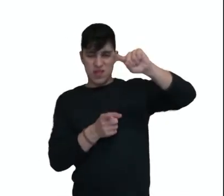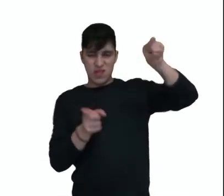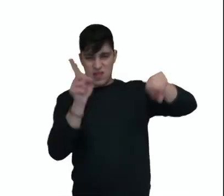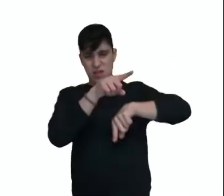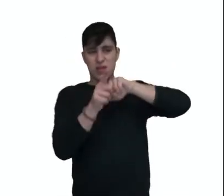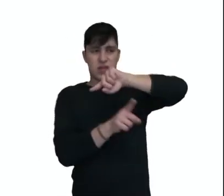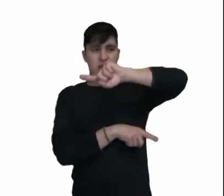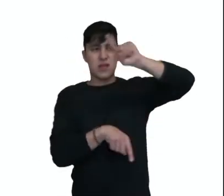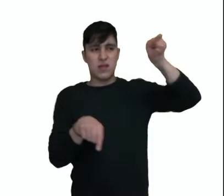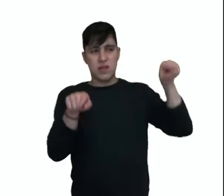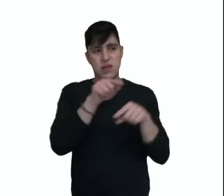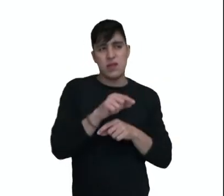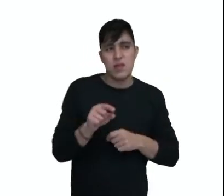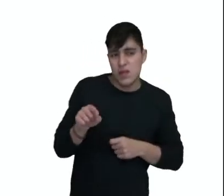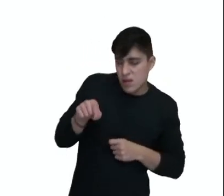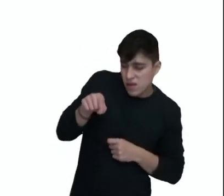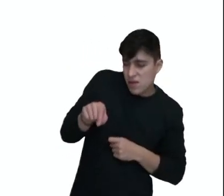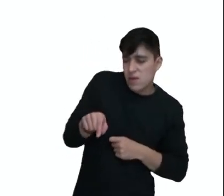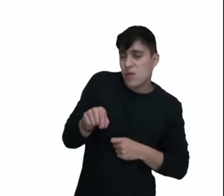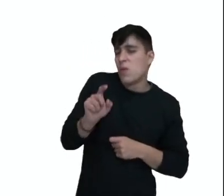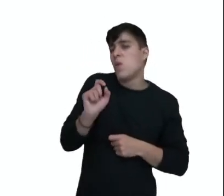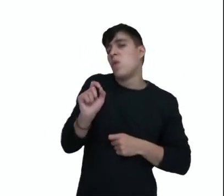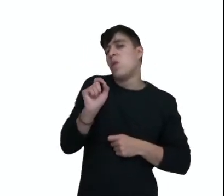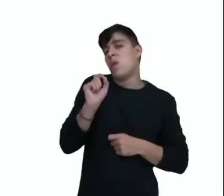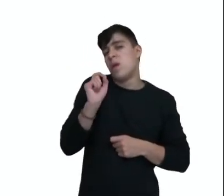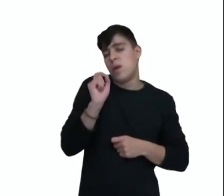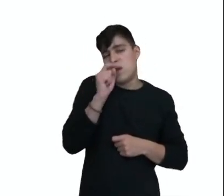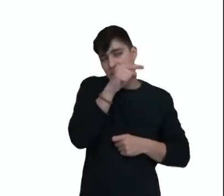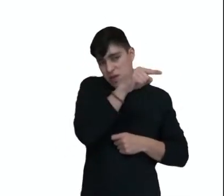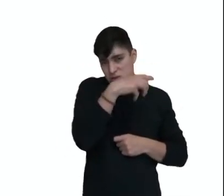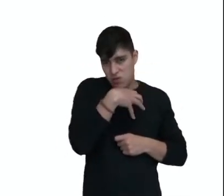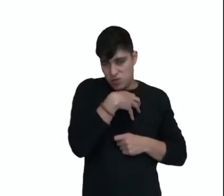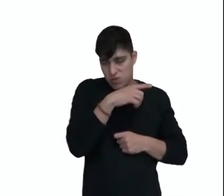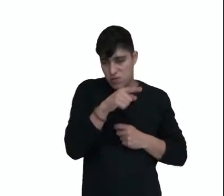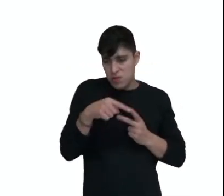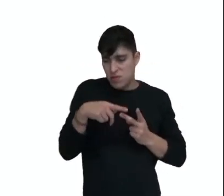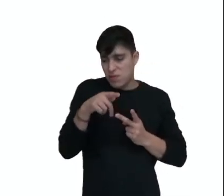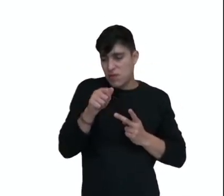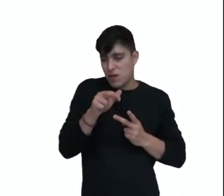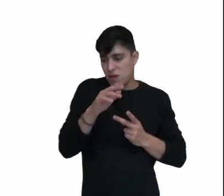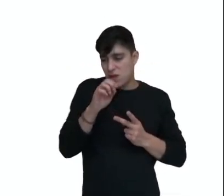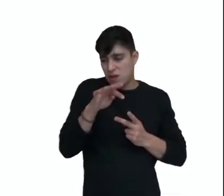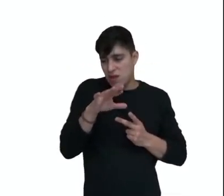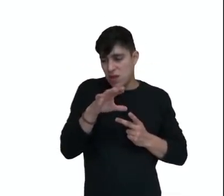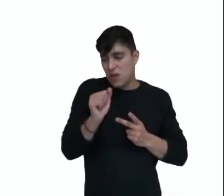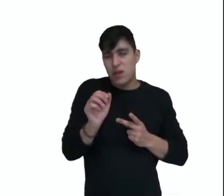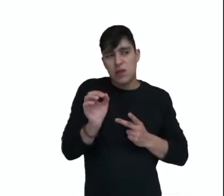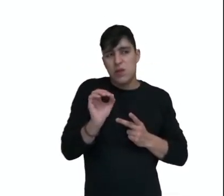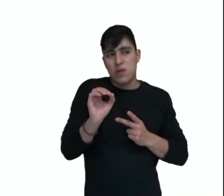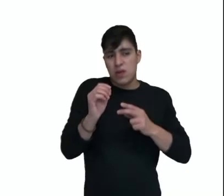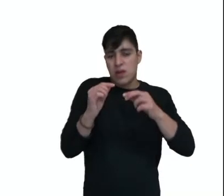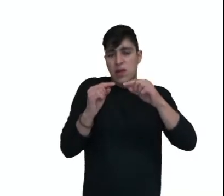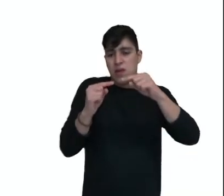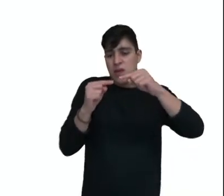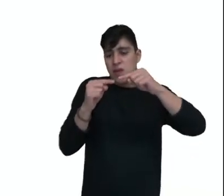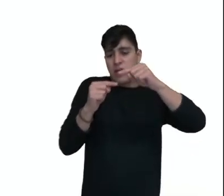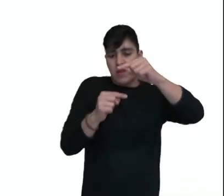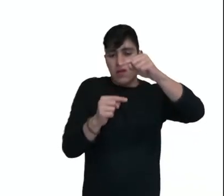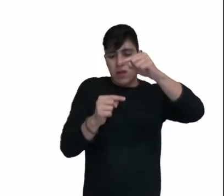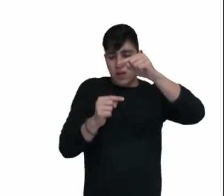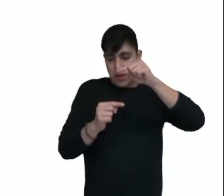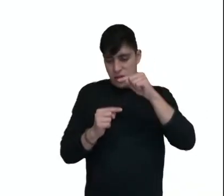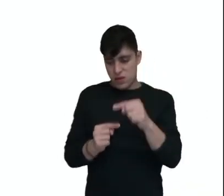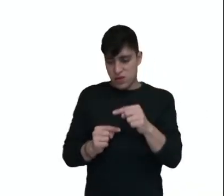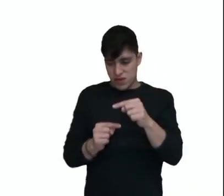vai inverter? E então é a pericêntrica. E a paracêntrica quando não está no centrômero. O centrômero está entre o 3 e o